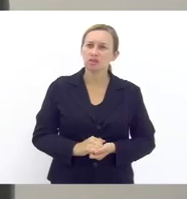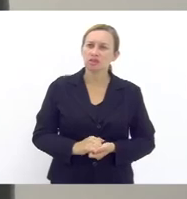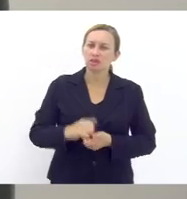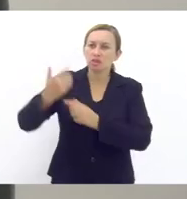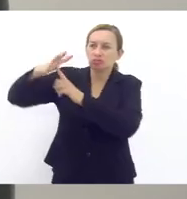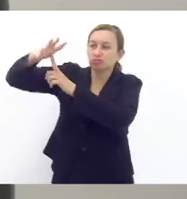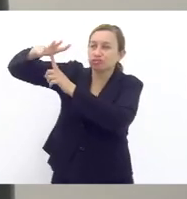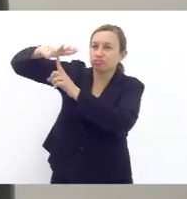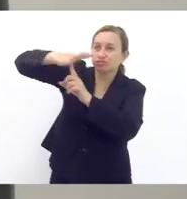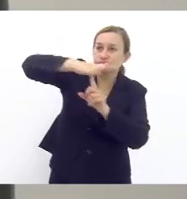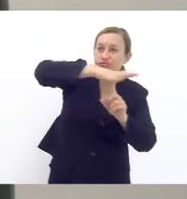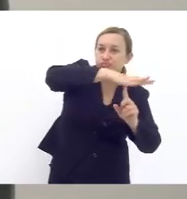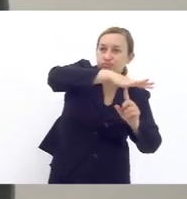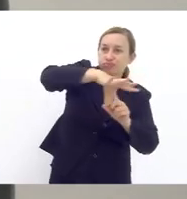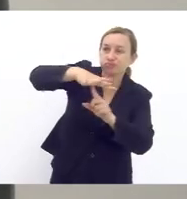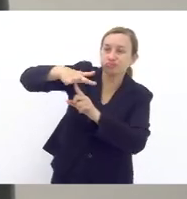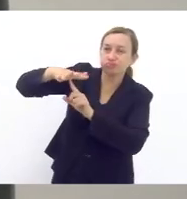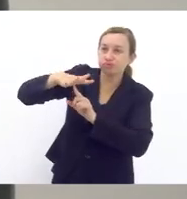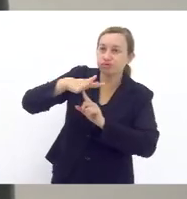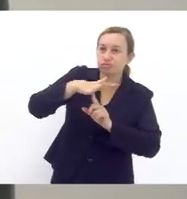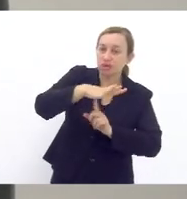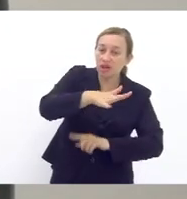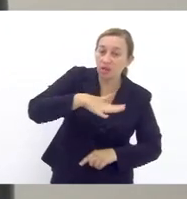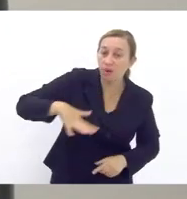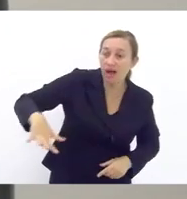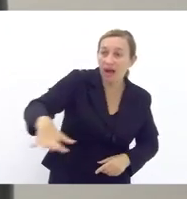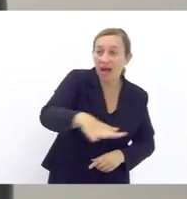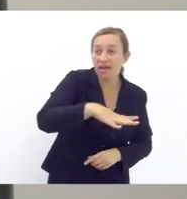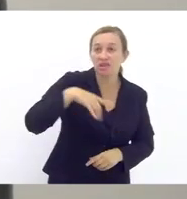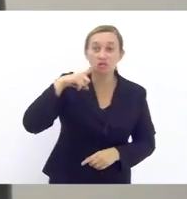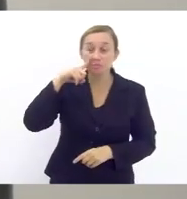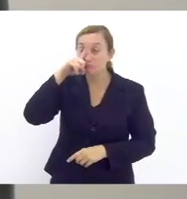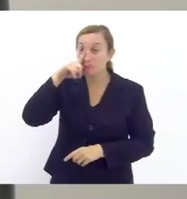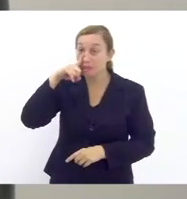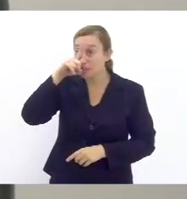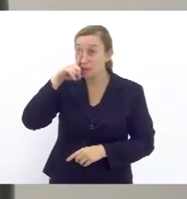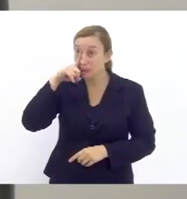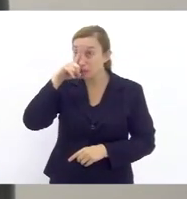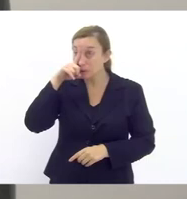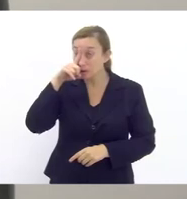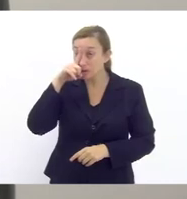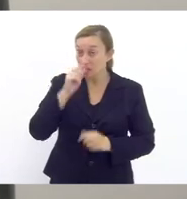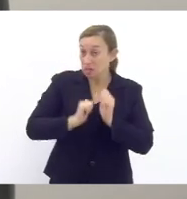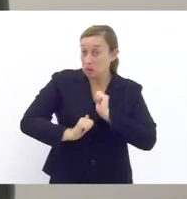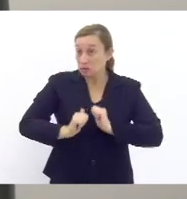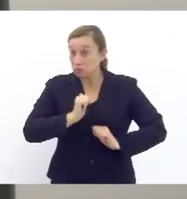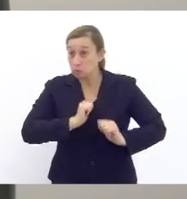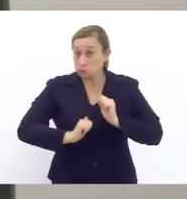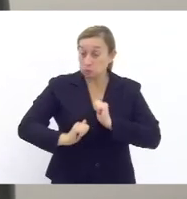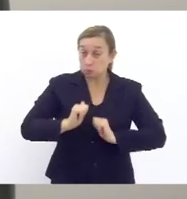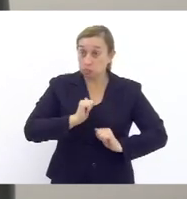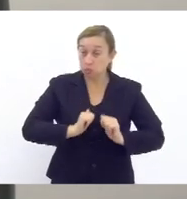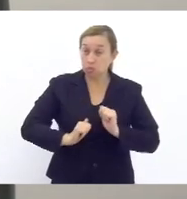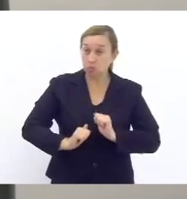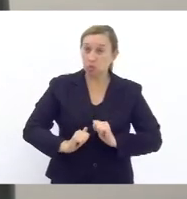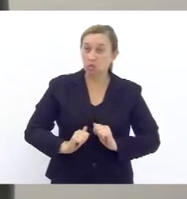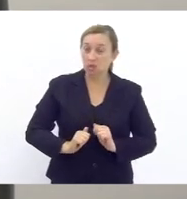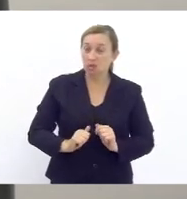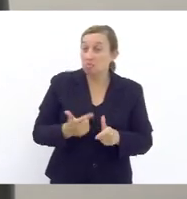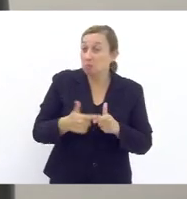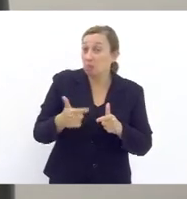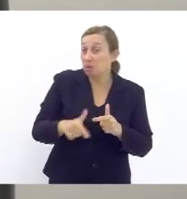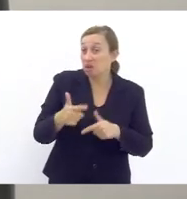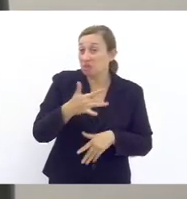um helicóptero porque ela ali é uma área de periculosidade é ela que vive ansiedade é ela que tem crises de saúde